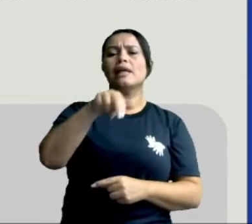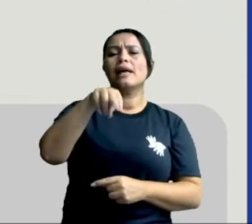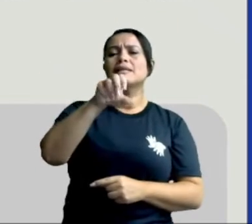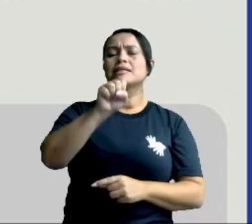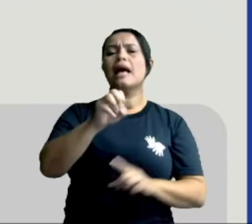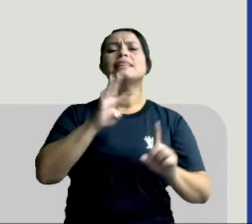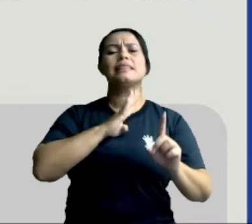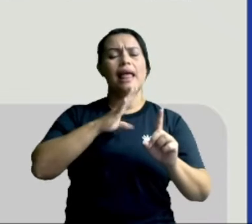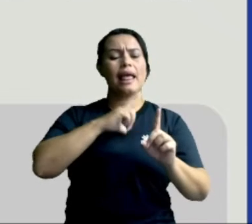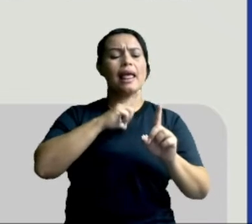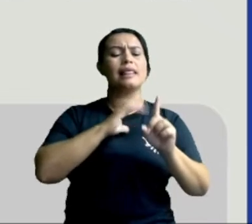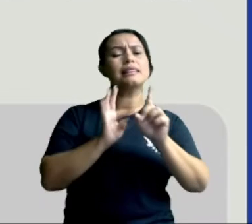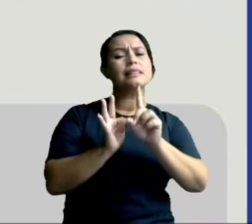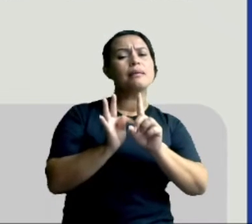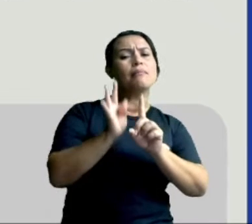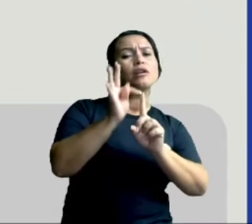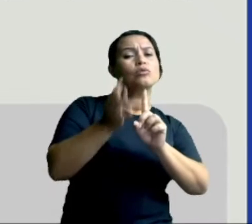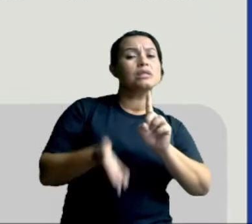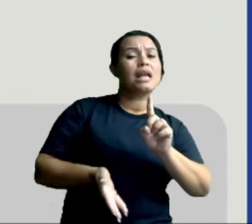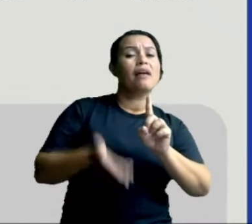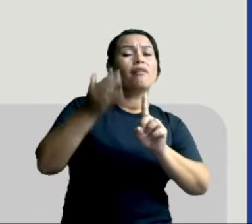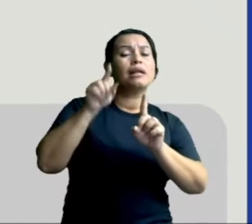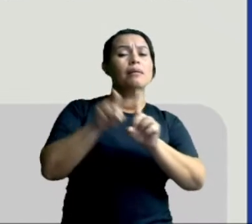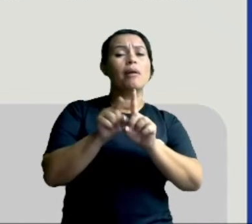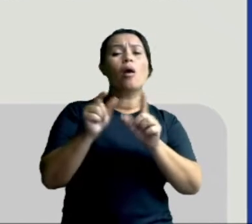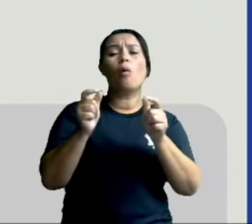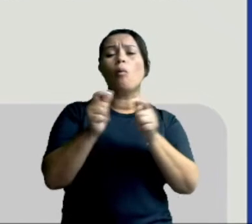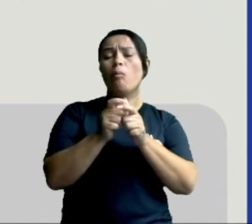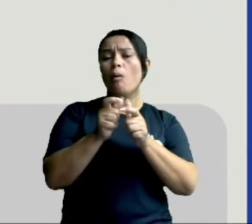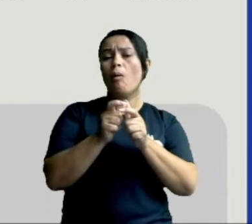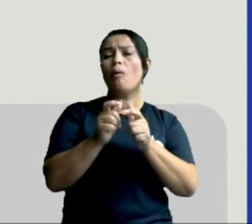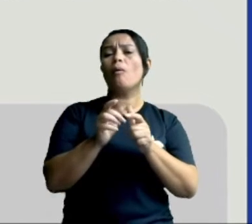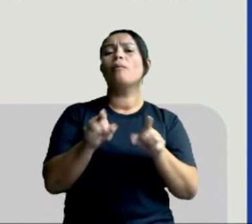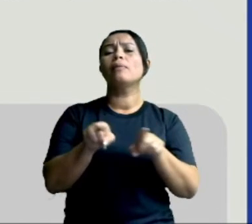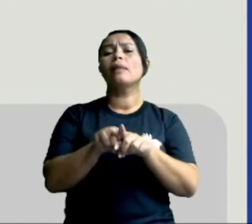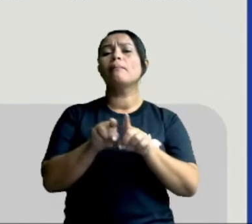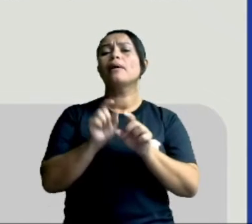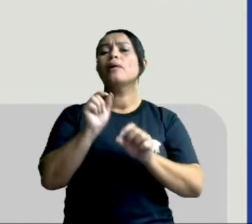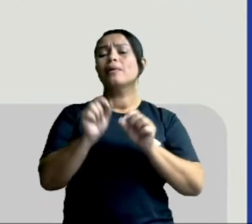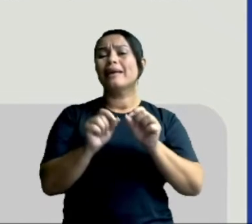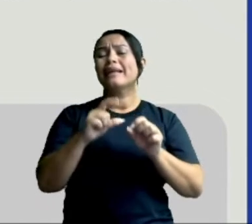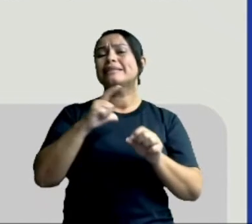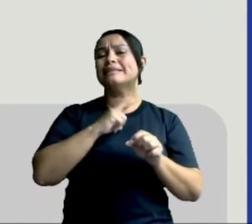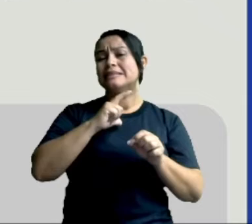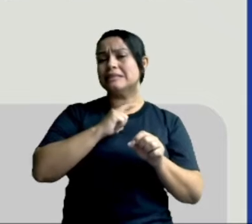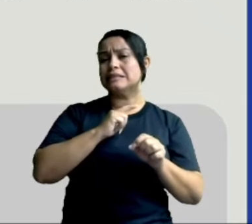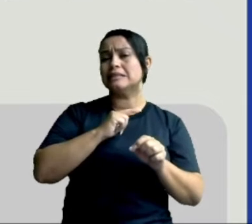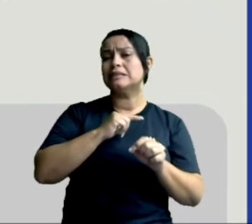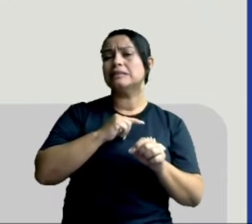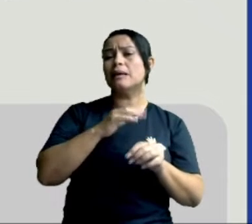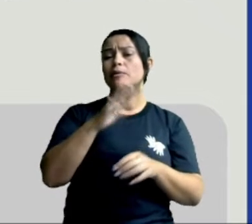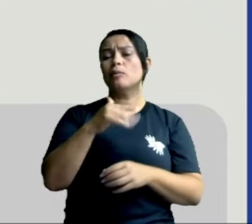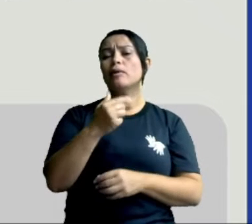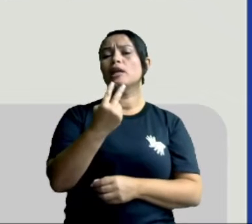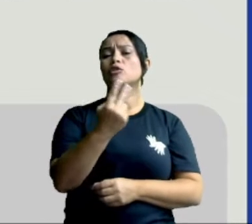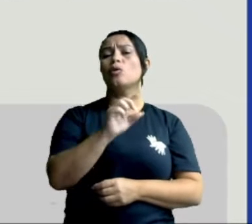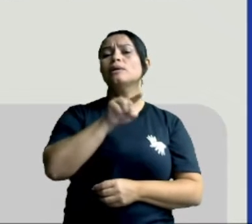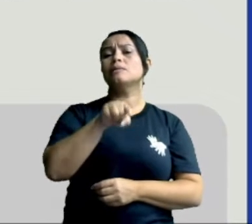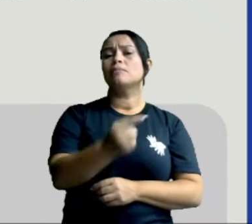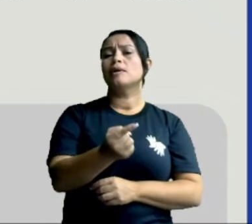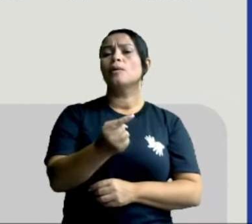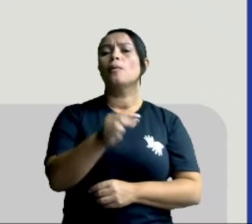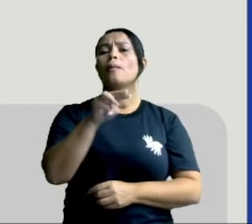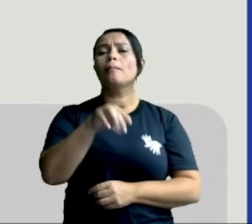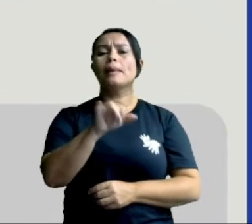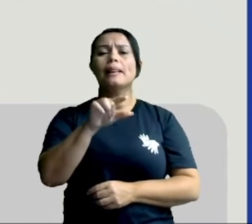tem uma pequena amplitude térmica e tem uma média problema métrica superior a dois mil